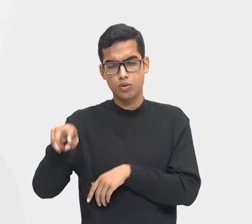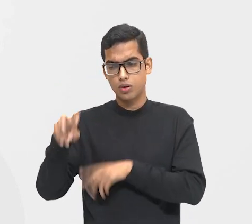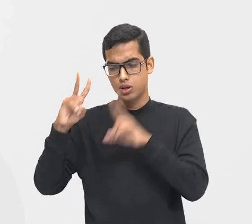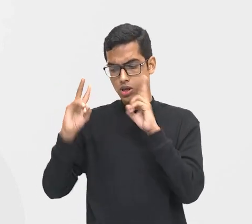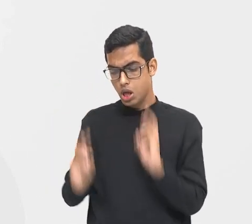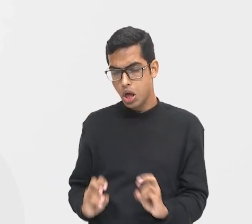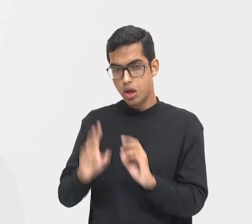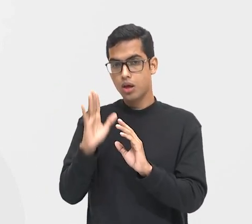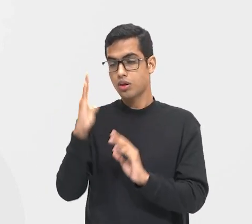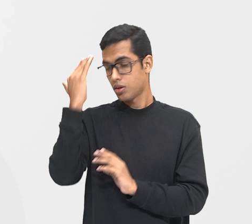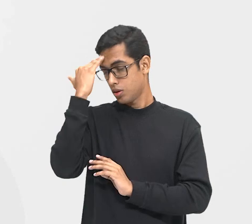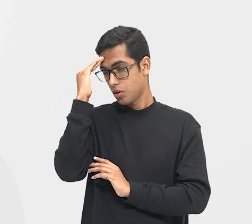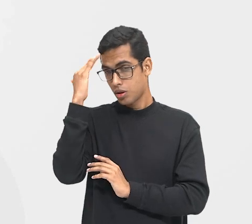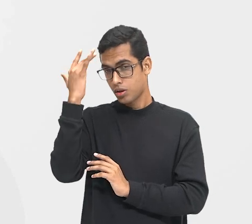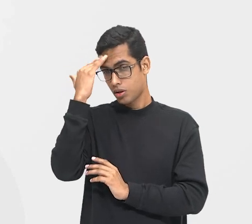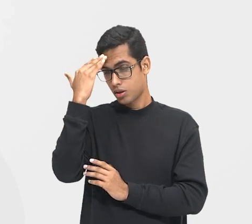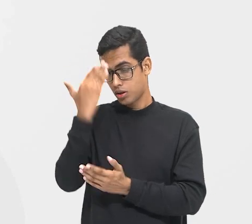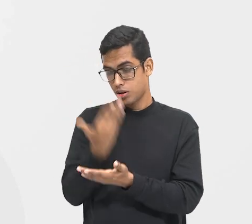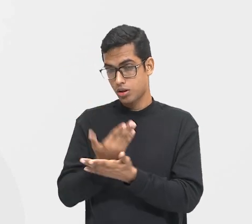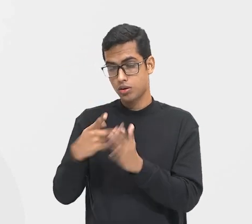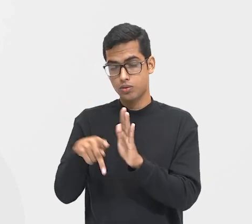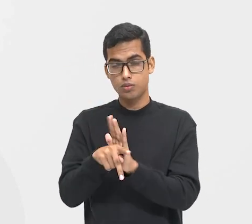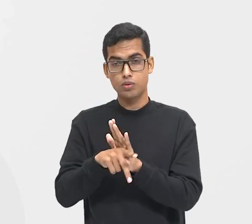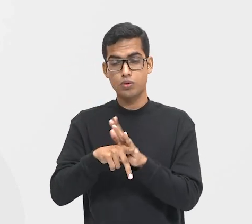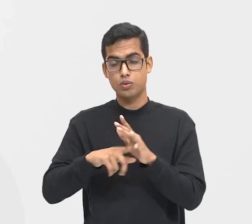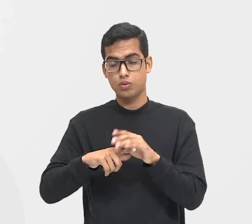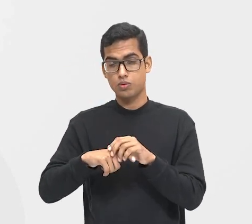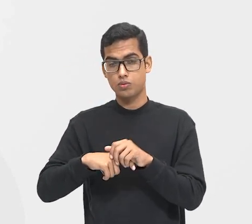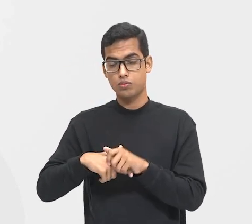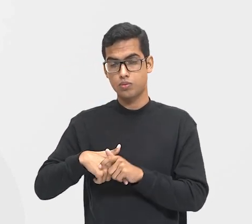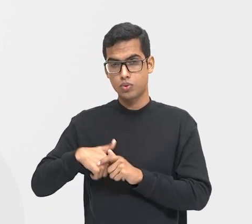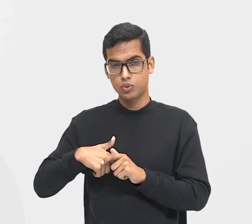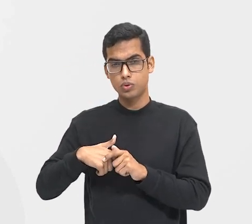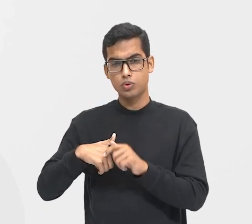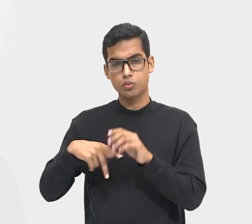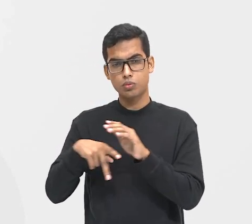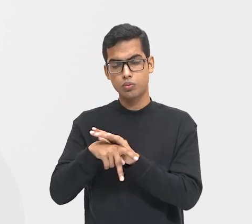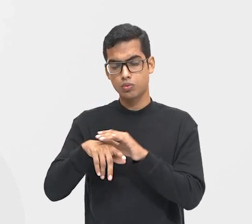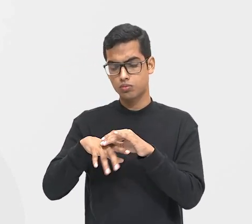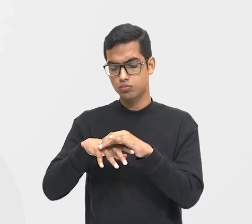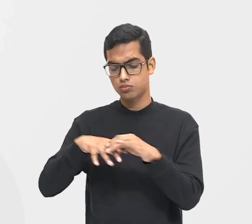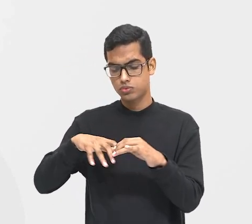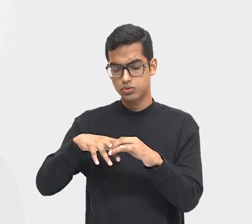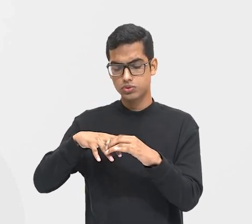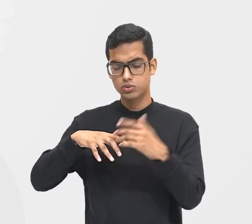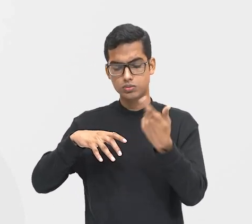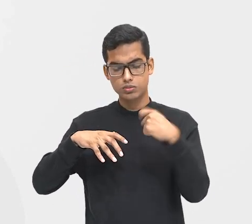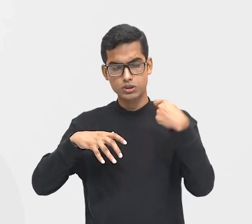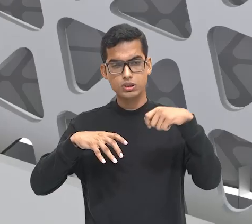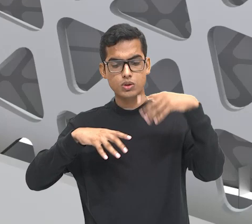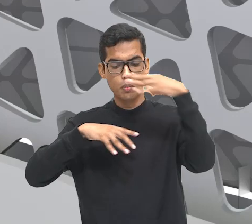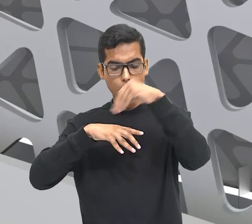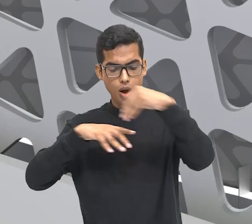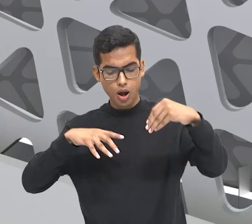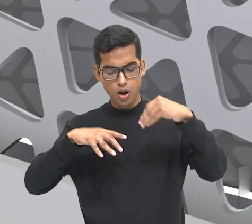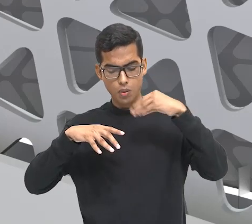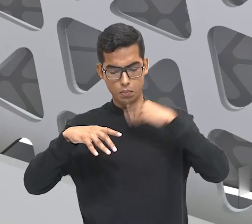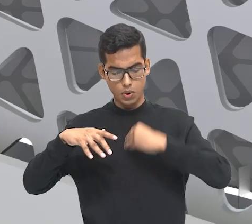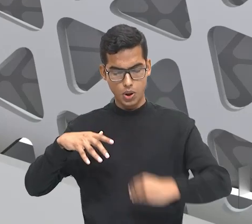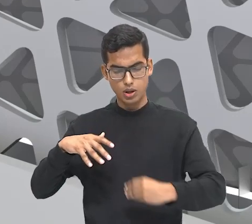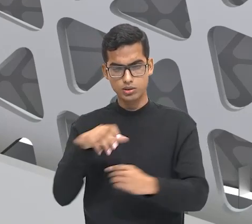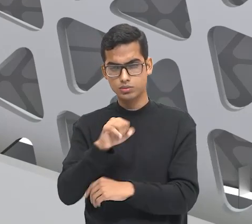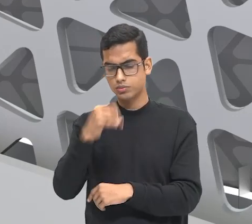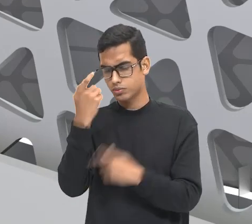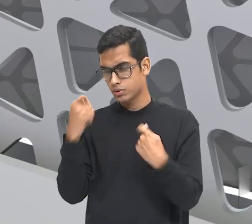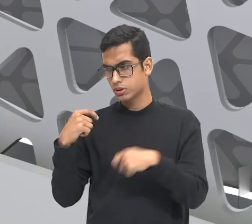né, no caso de fraturas, é preciso fazer um raio-x para ver se o osso está fraturado, né, se precisa imobilizar, colocar